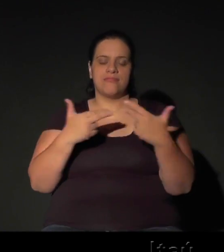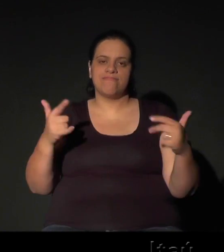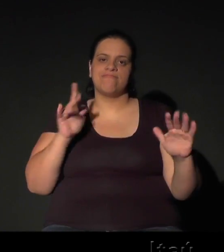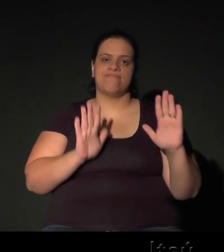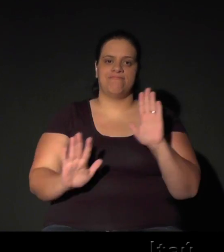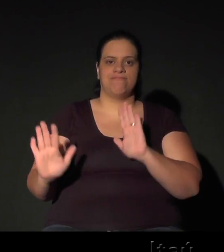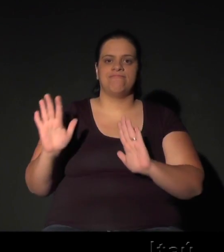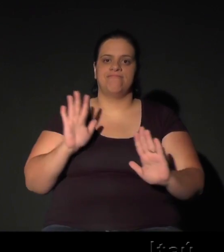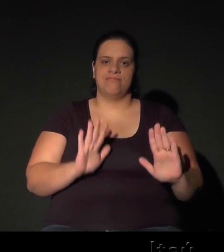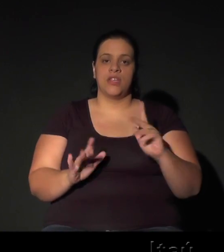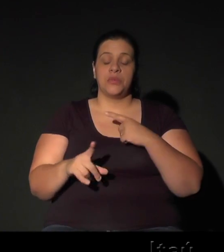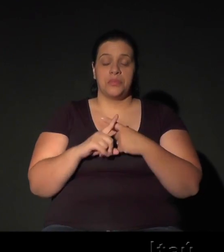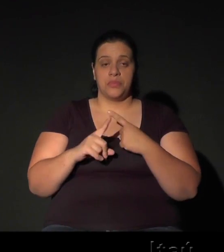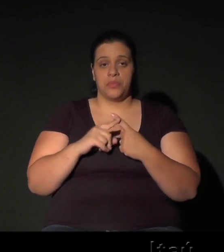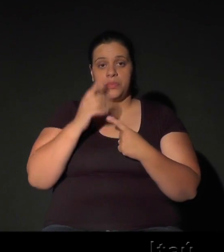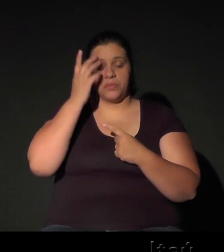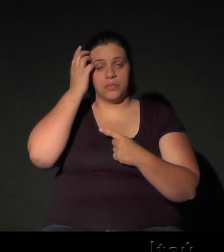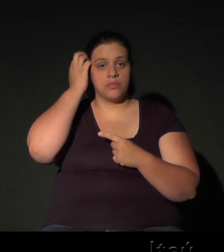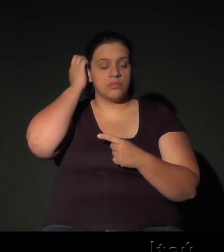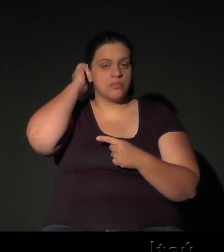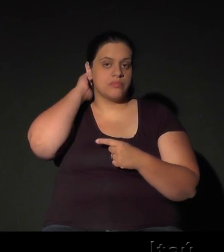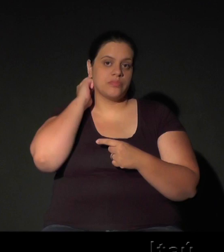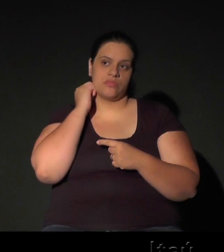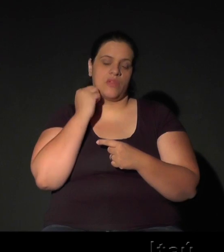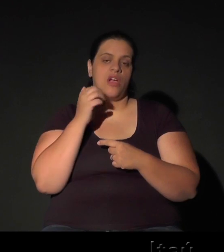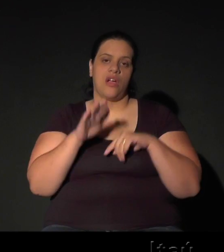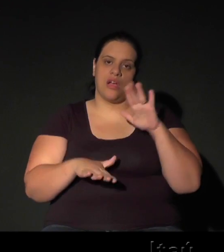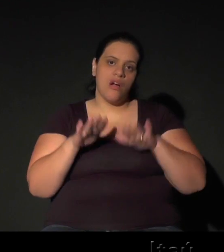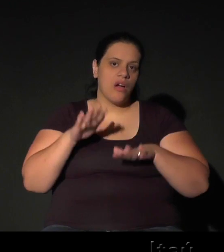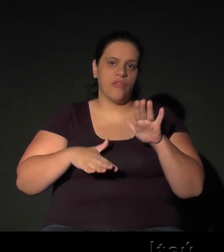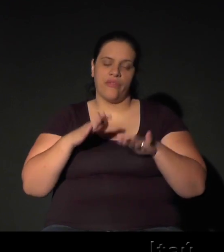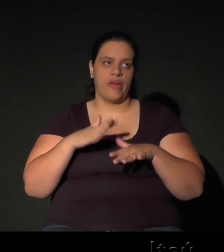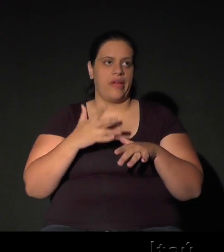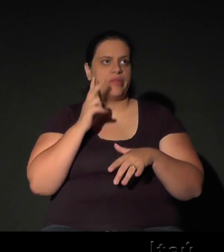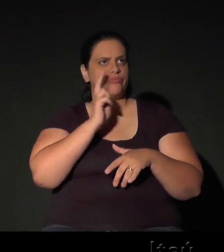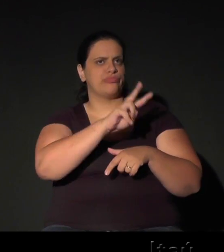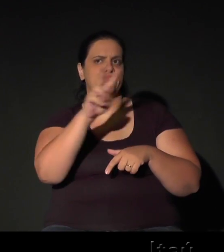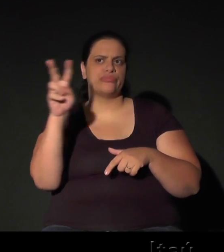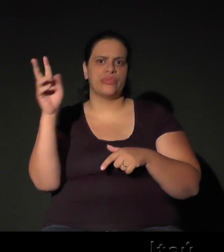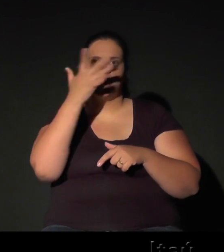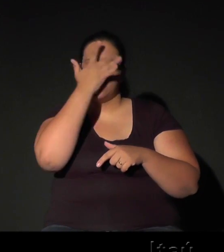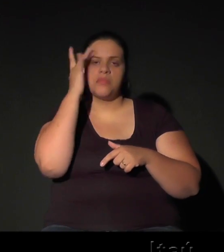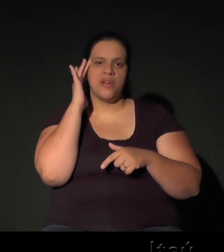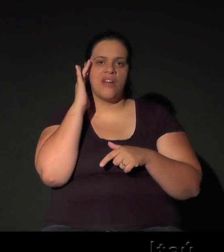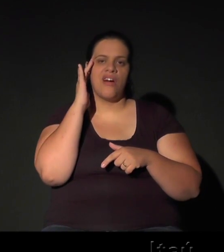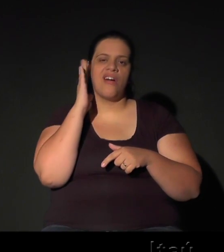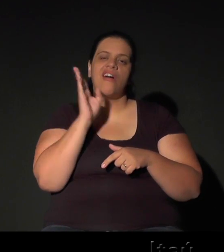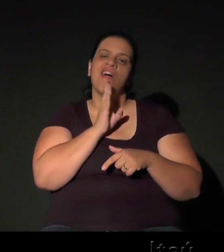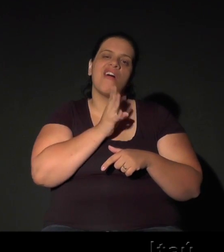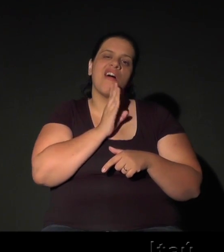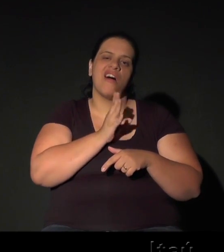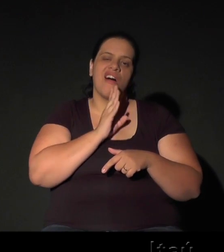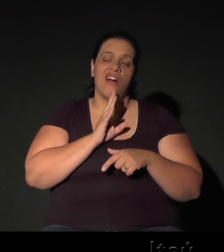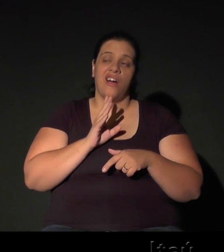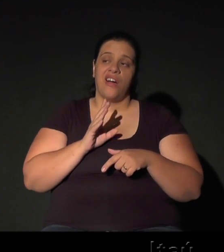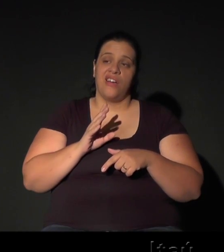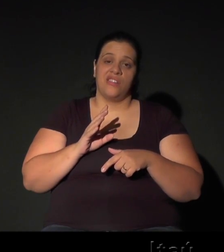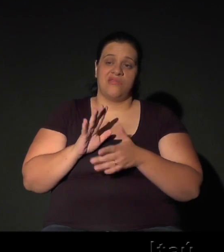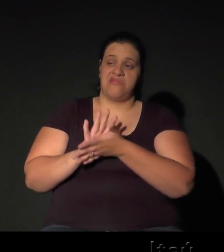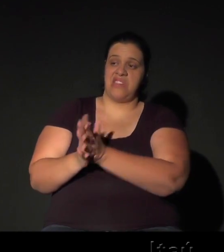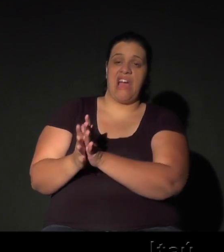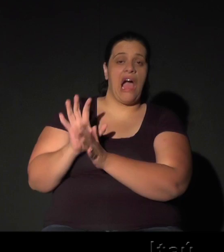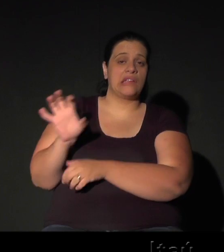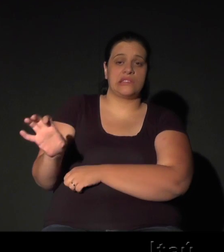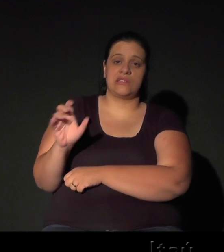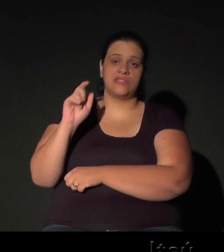acho porque muitas vezes o que a gente vê as pessoas associando a violência ao homem